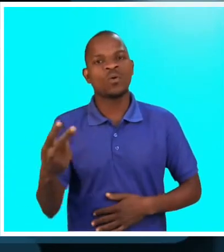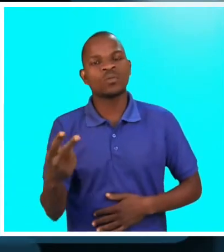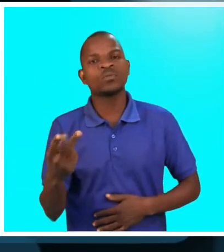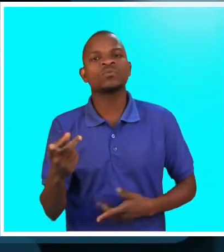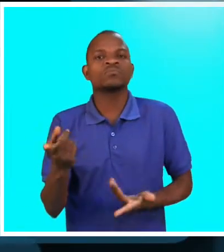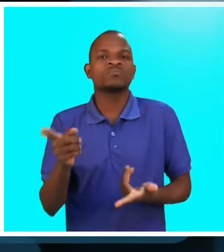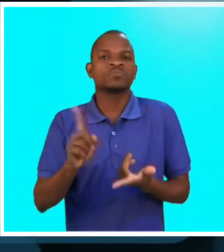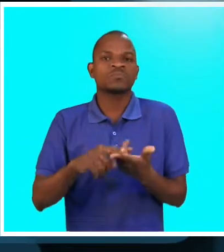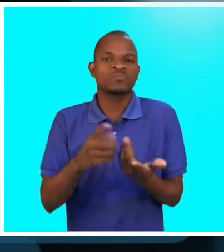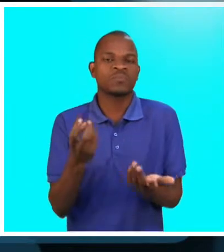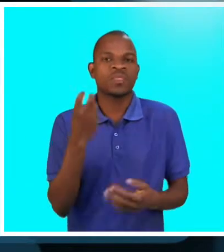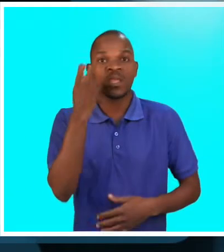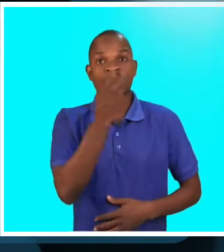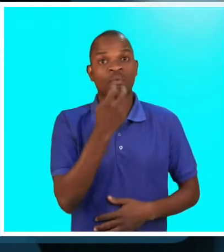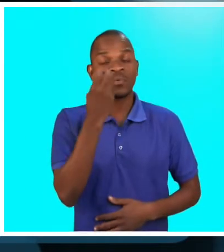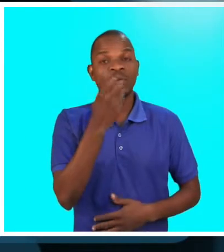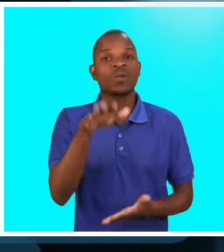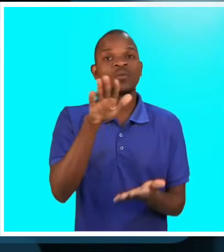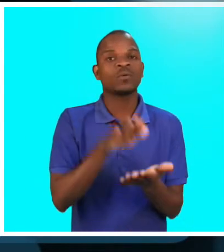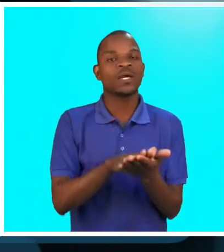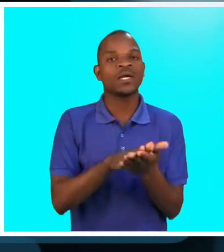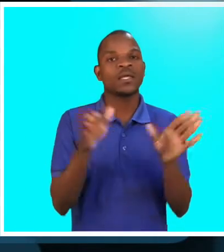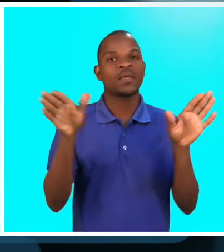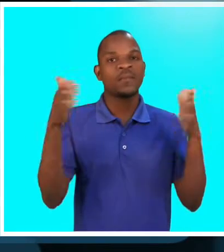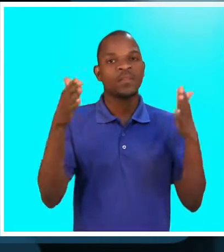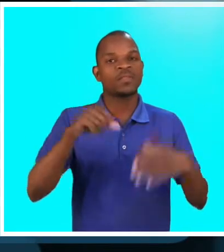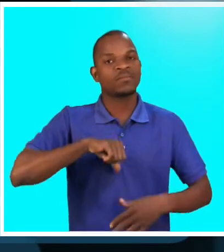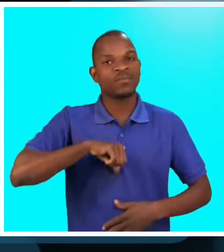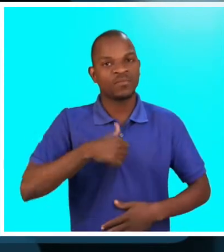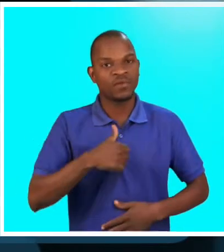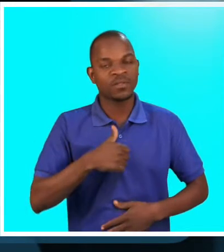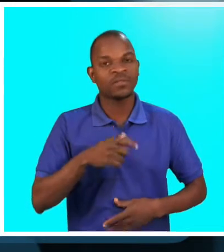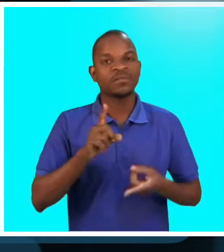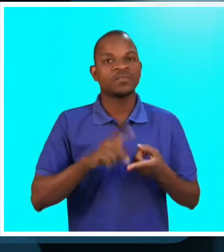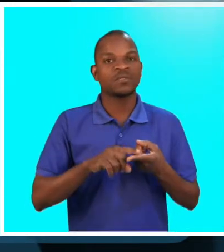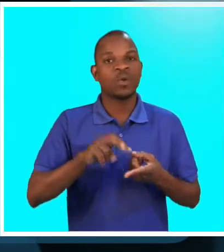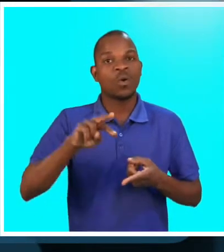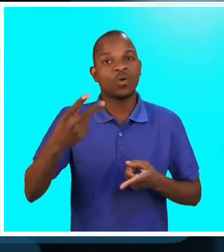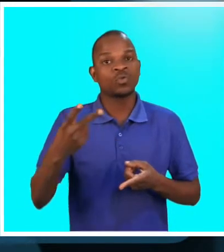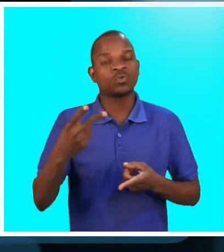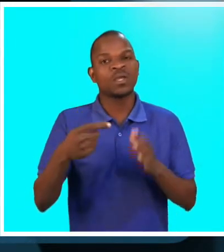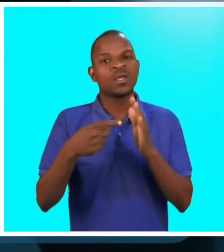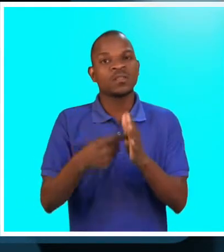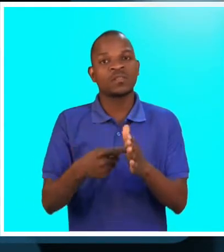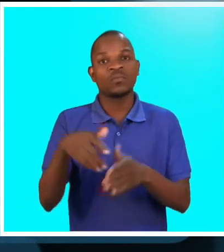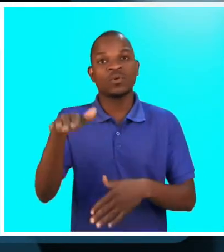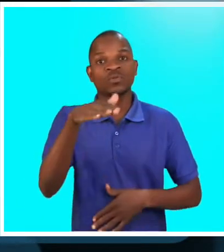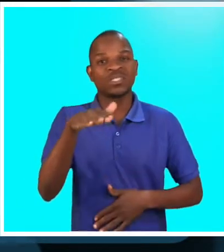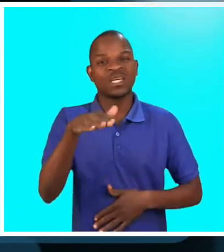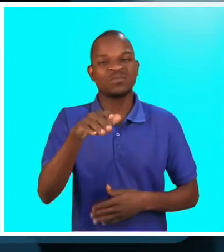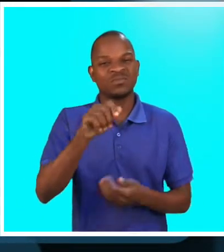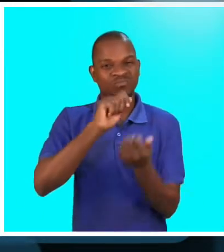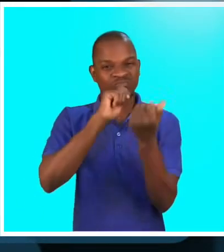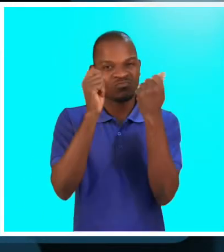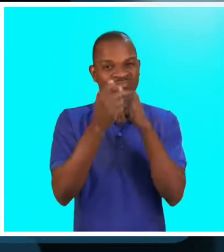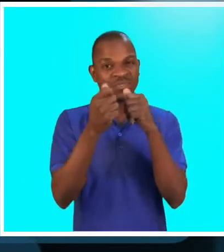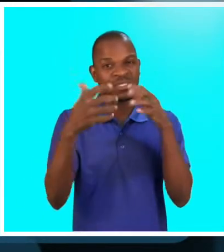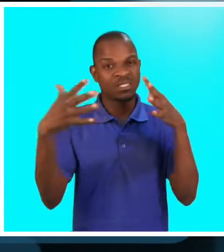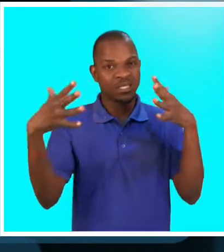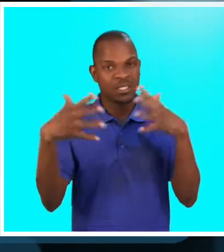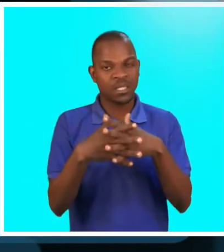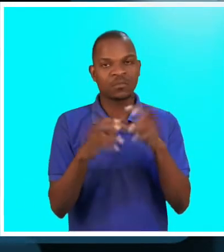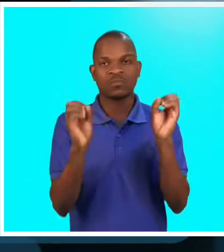função pública e outros conseguem assim no setor privado e outros porque a sociedade